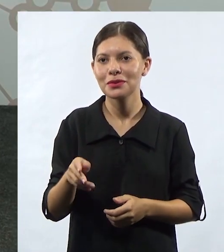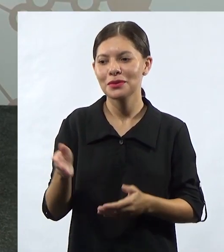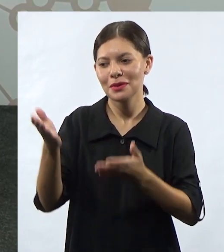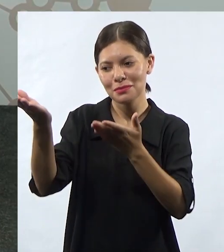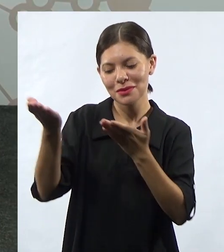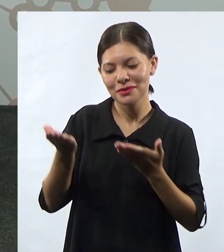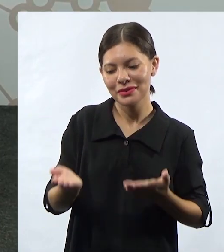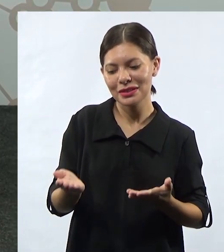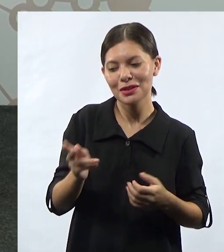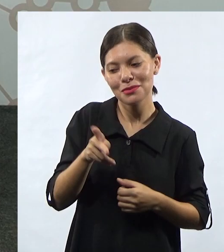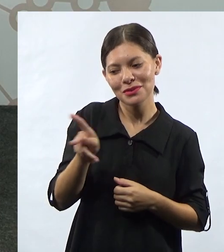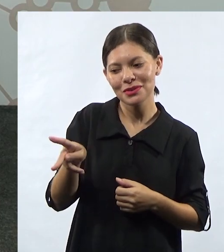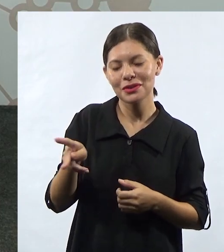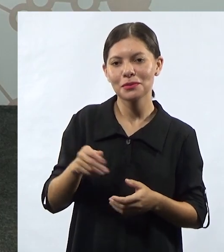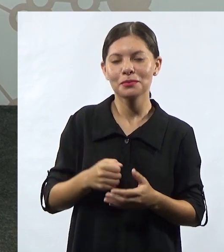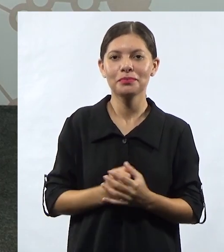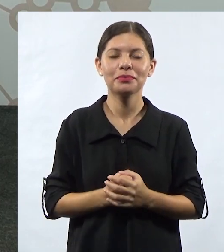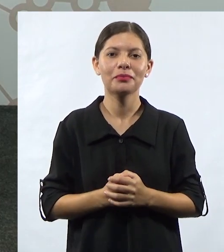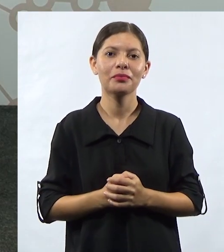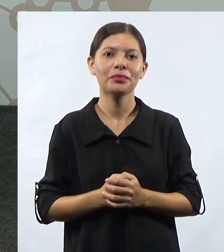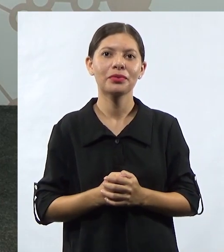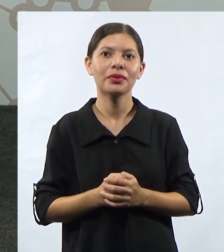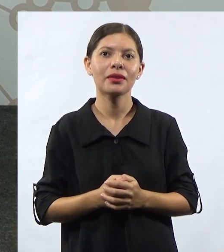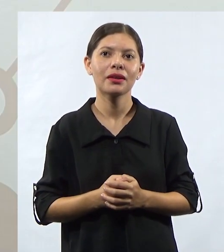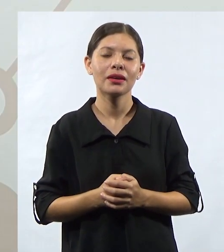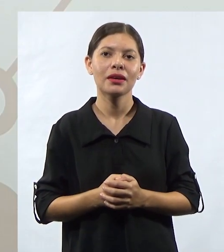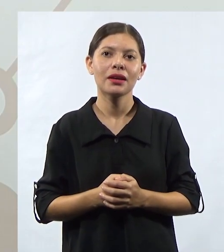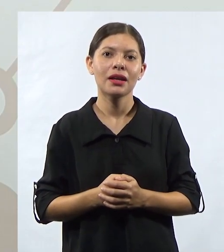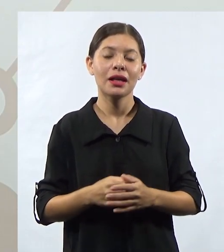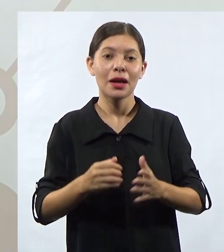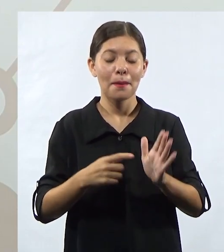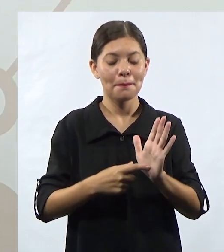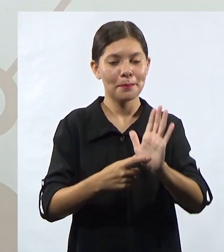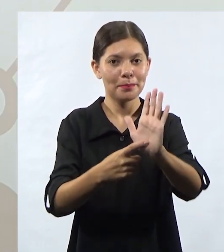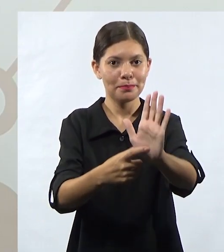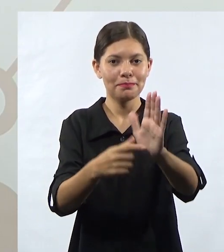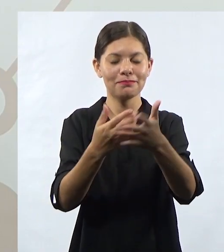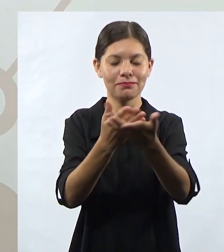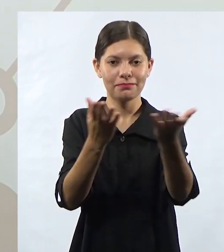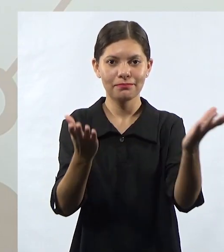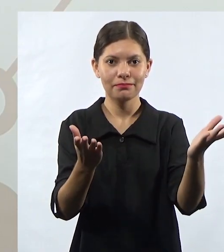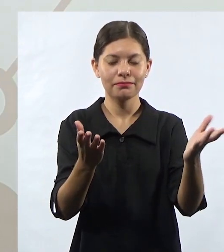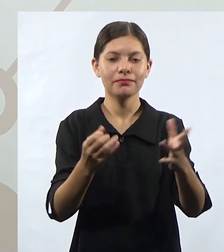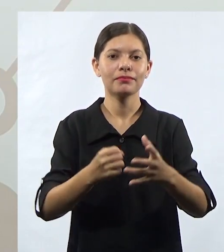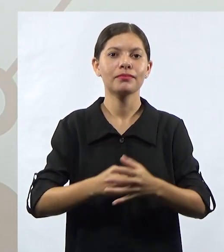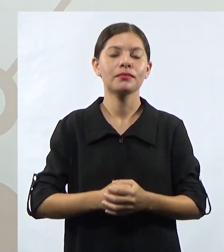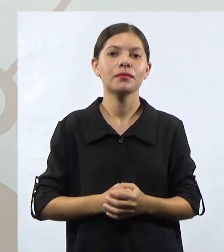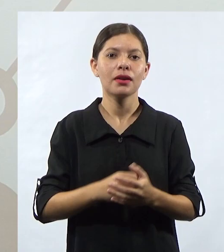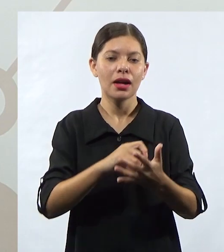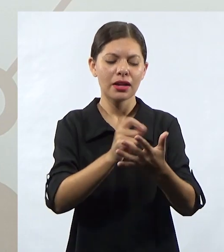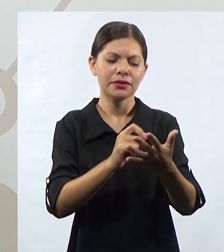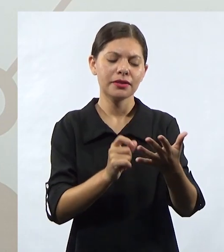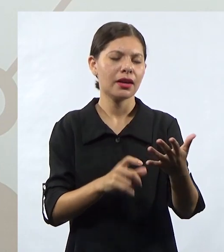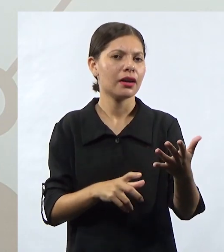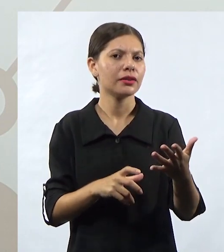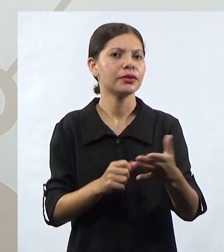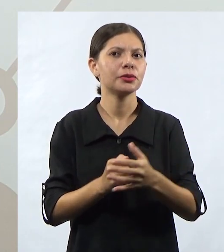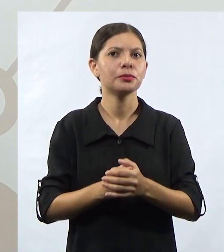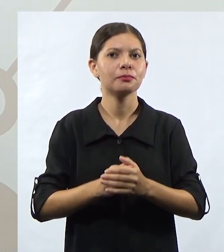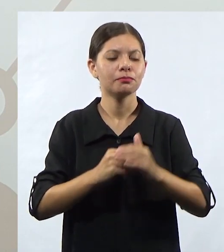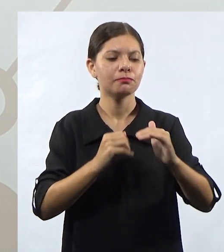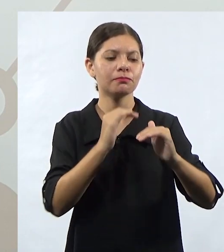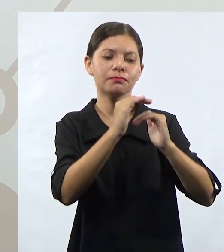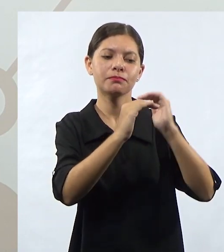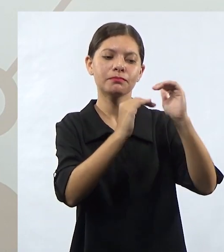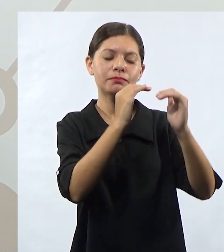Seja muito bem-vinda, professora. Nós vamos apresentar, uma das atividades que a gente tem para